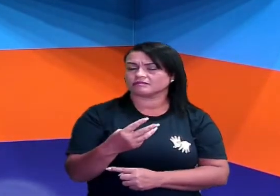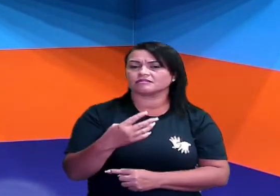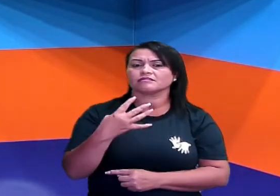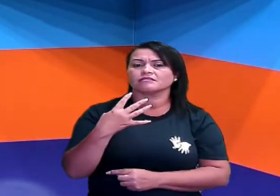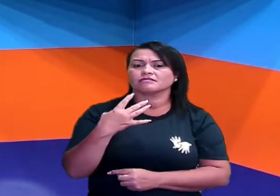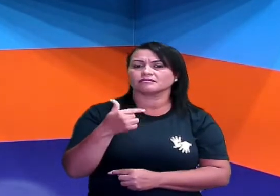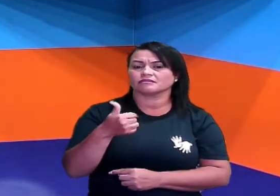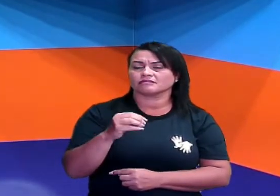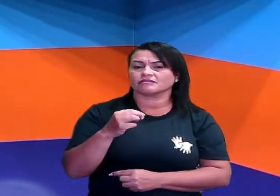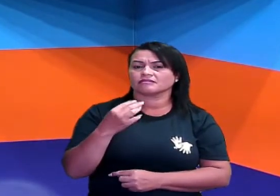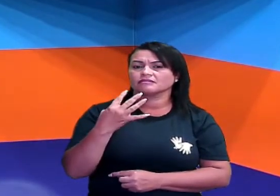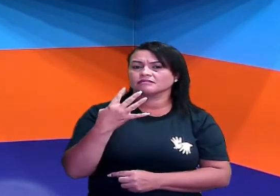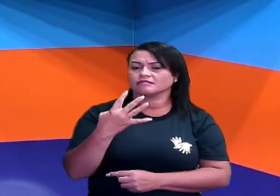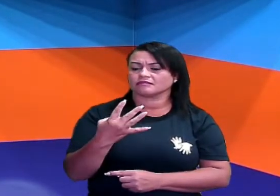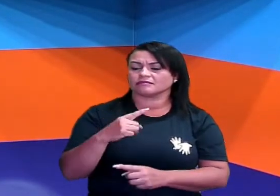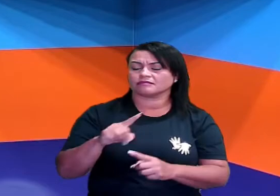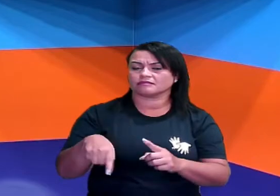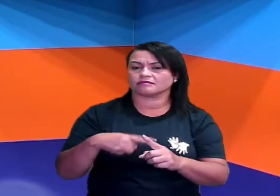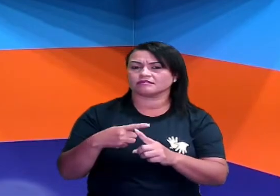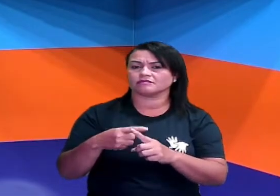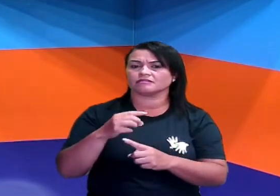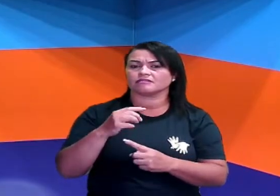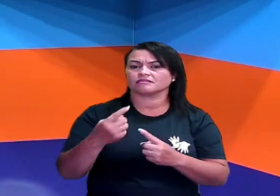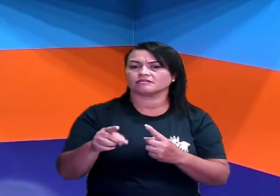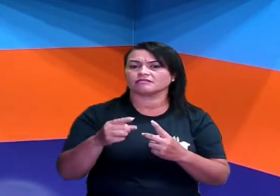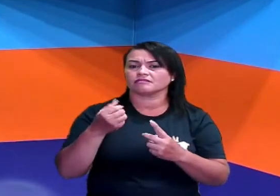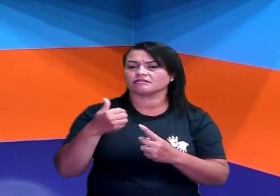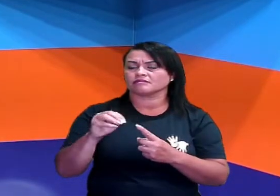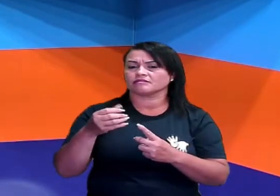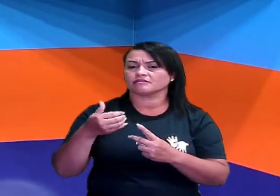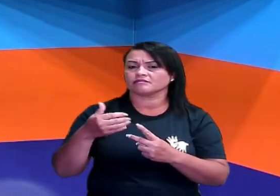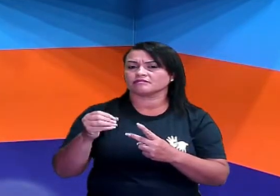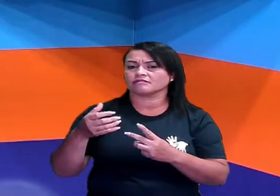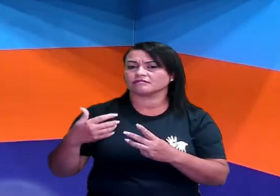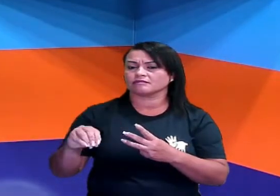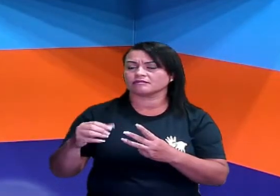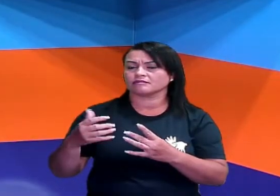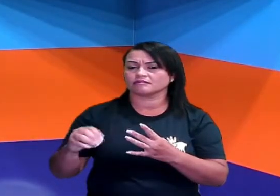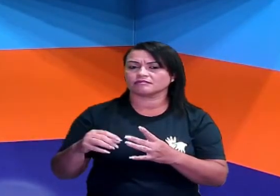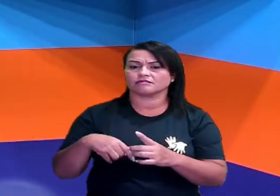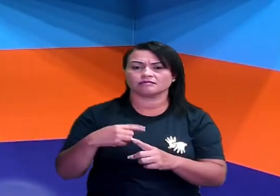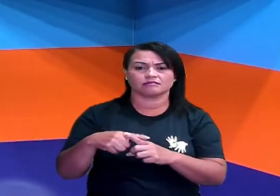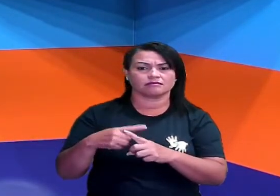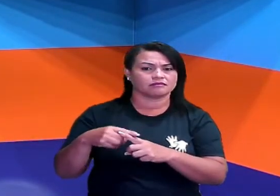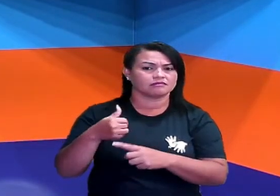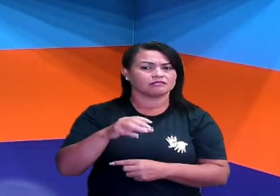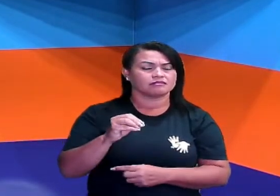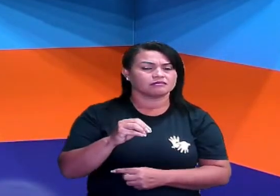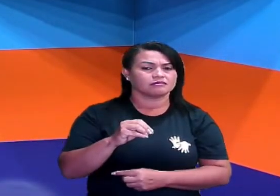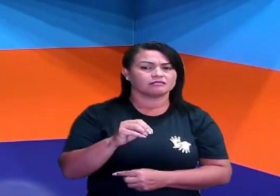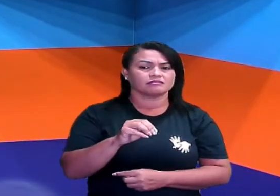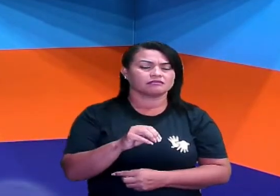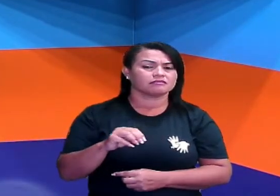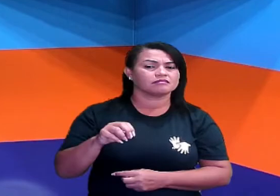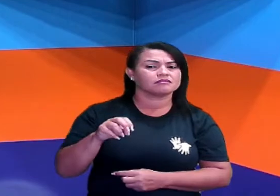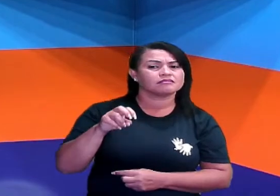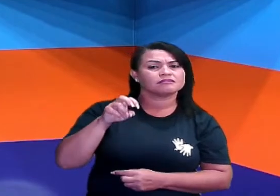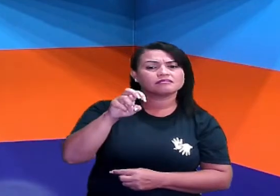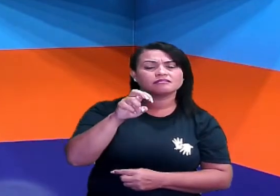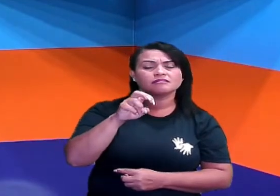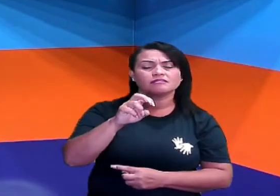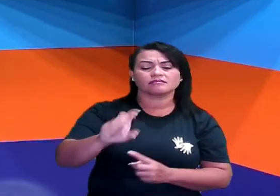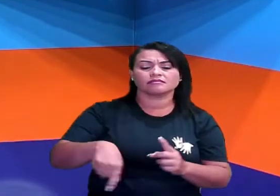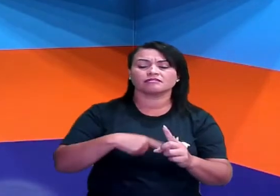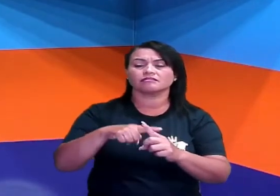quarta potência, 10 multiplicado quantas vezes? Ó, 4 vezes. 10 elevado a 5, 10